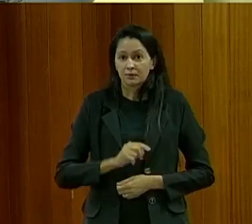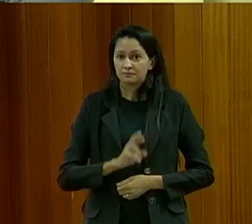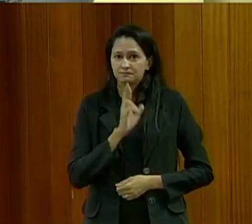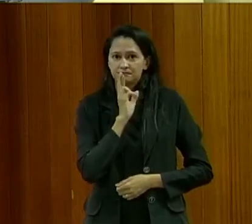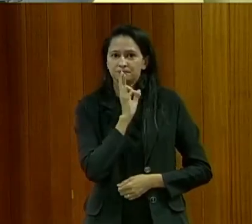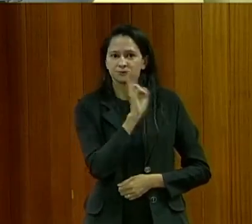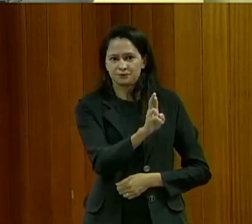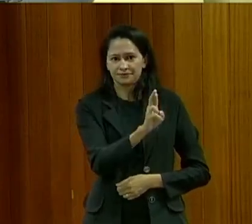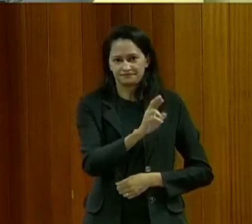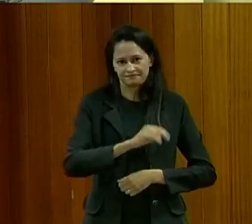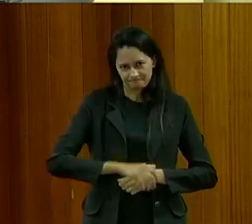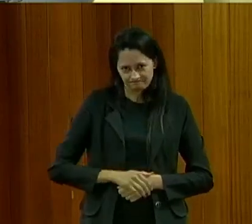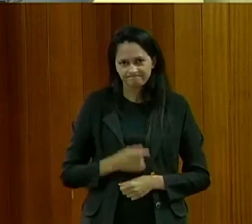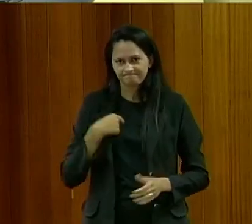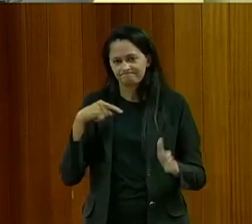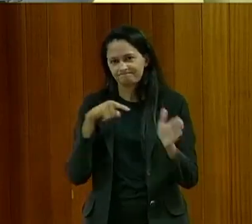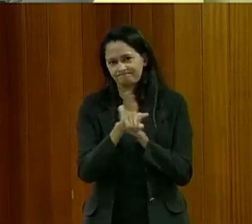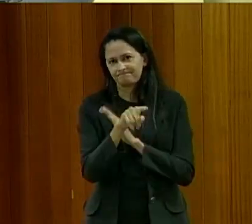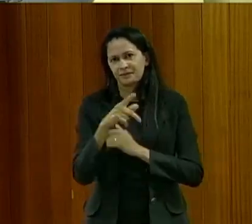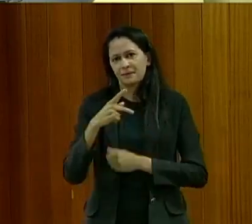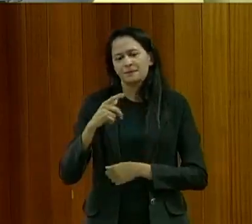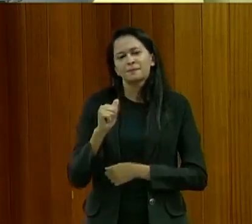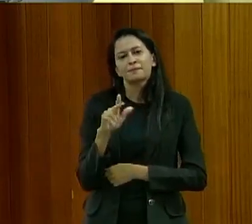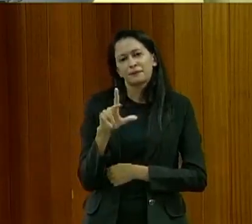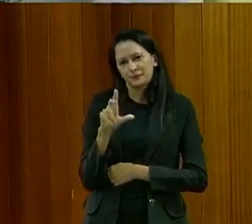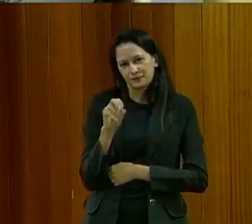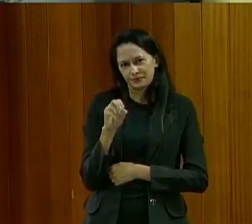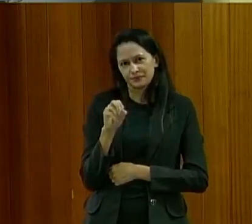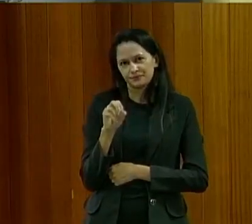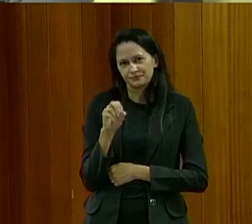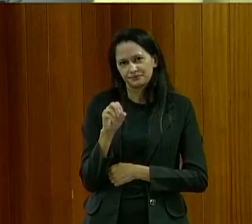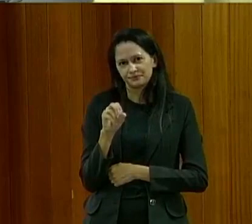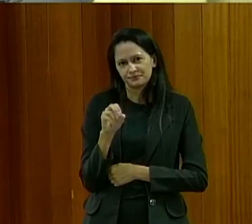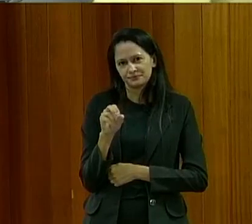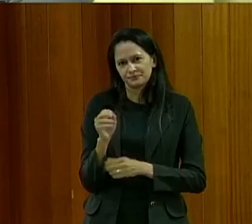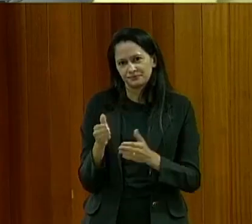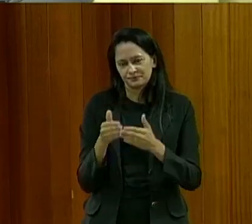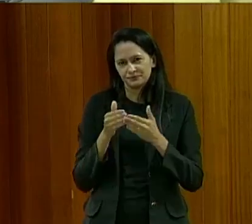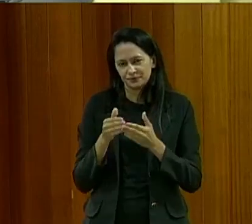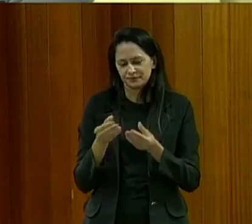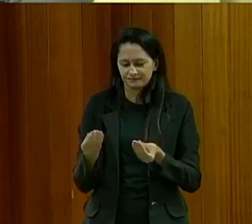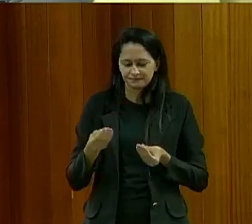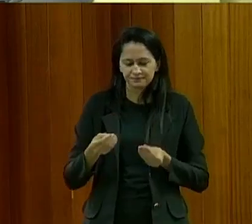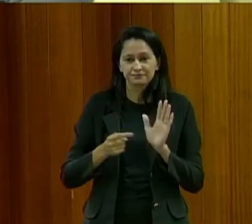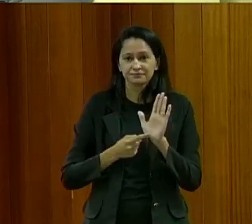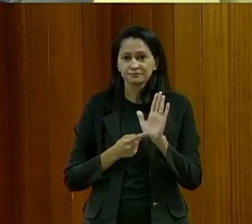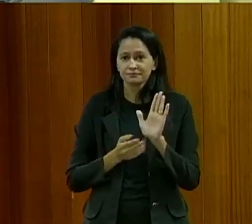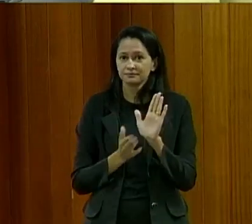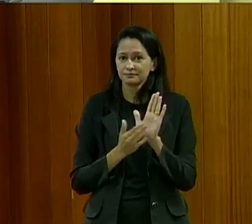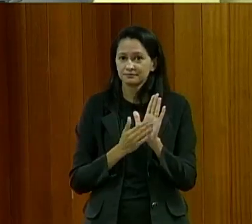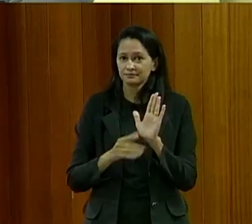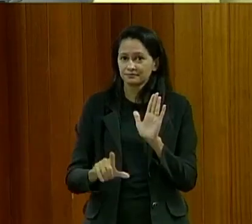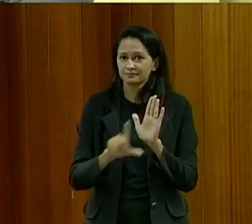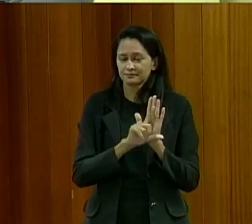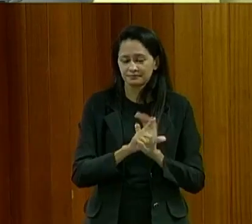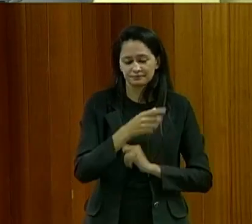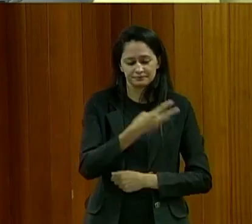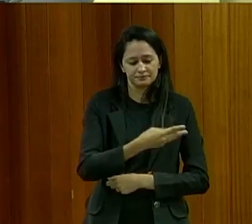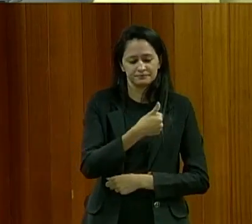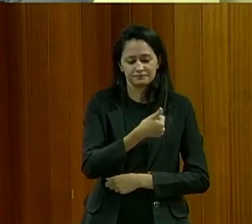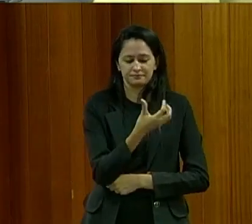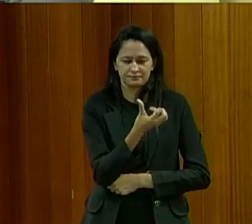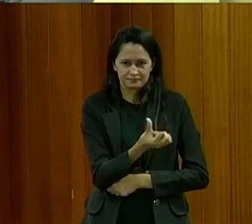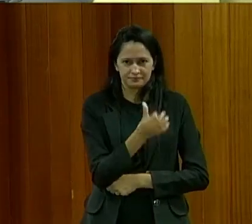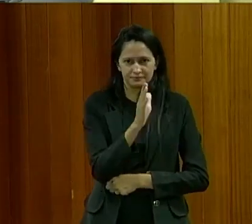Paulo Henrique da Farmácia. Está aqui, ó. Projeto de lei 316 de 2022, que foi